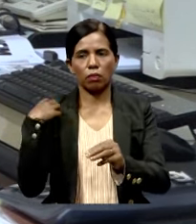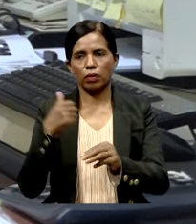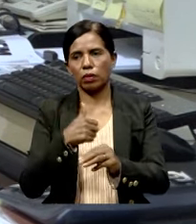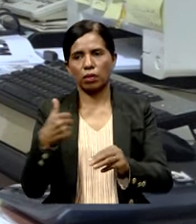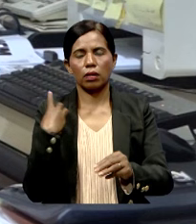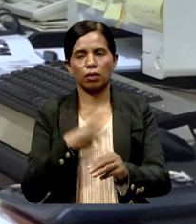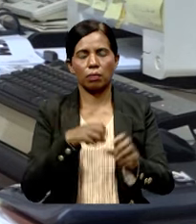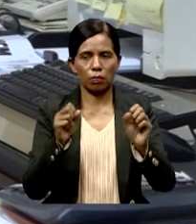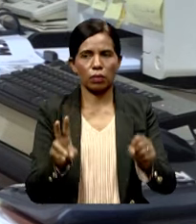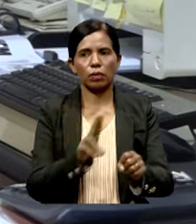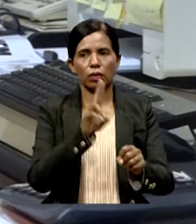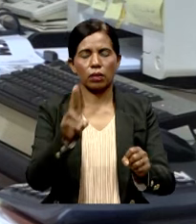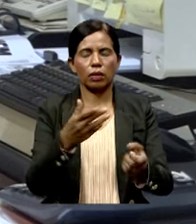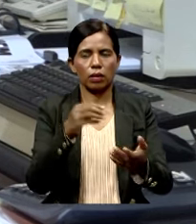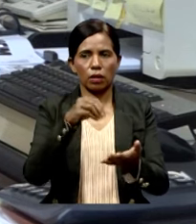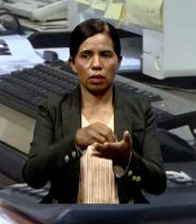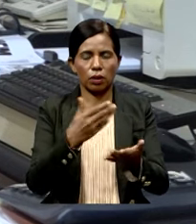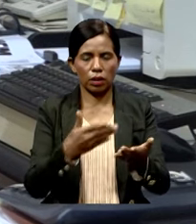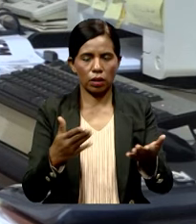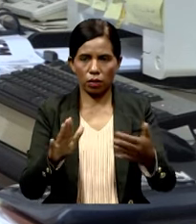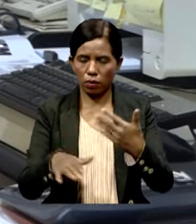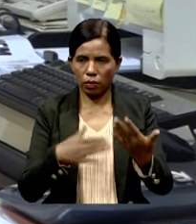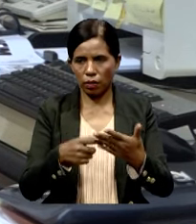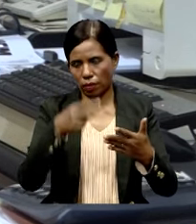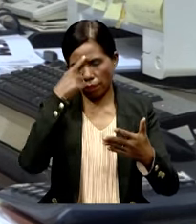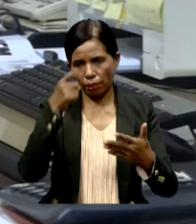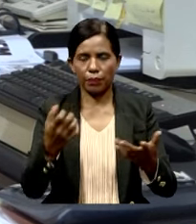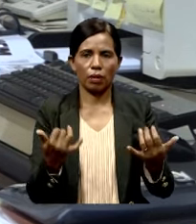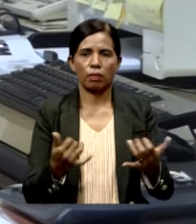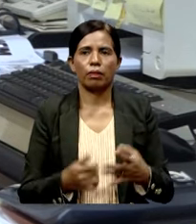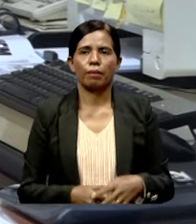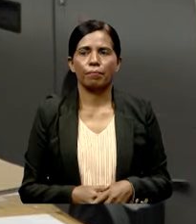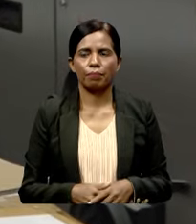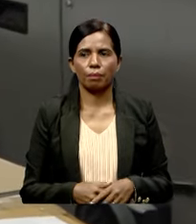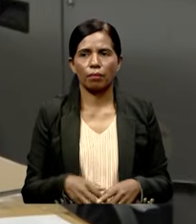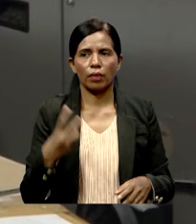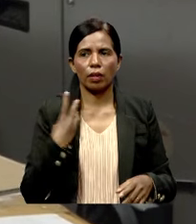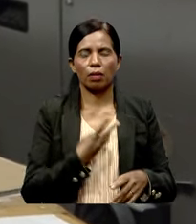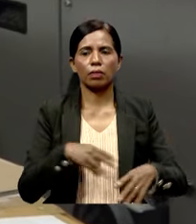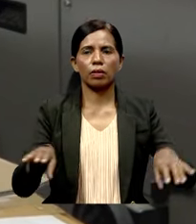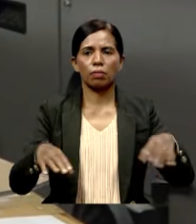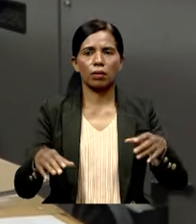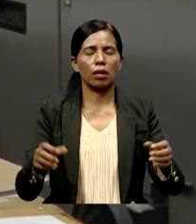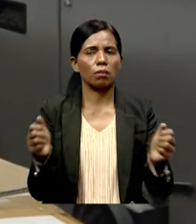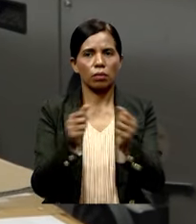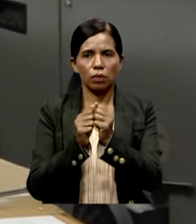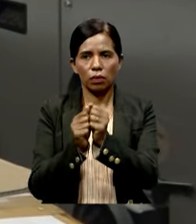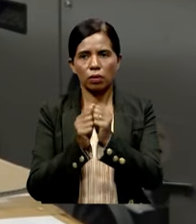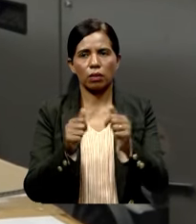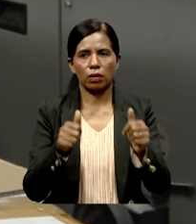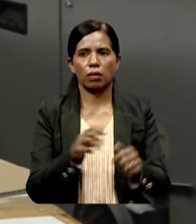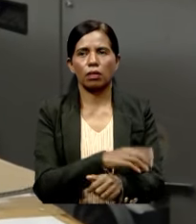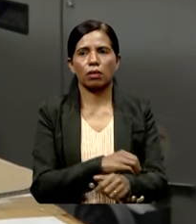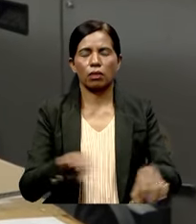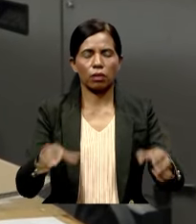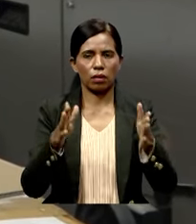também também usa a oficina, a máquina de. Então, agora, a um serviço nem é normal de funcionários